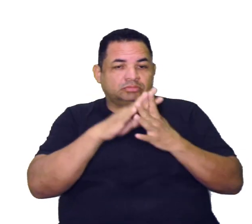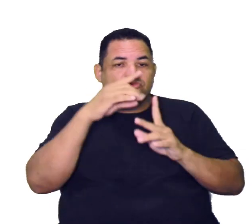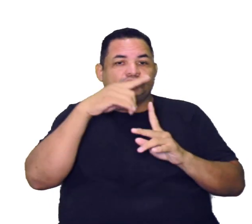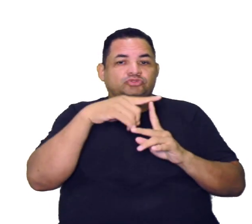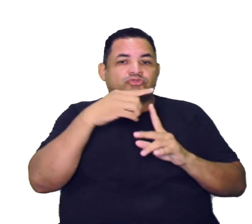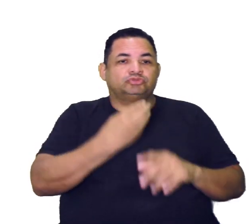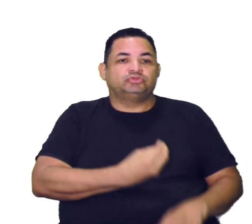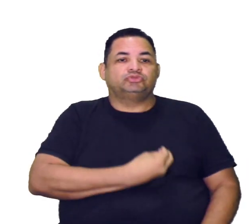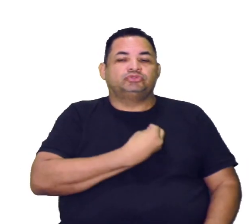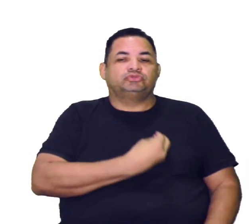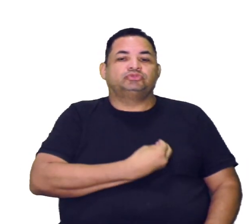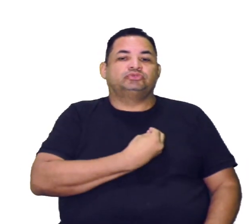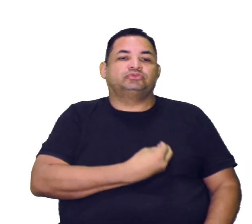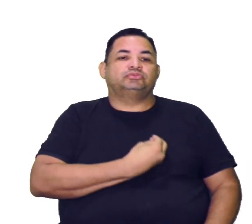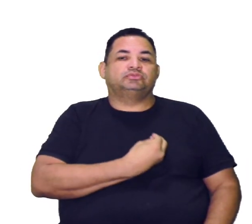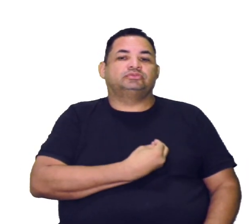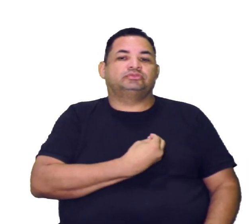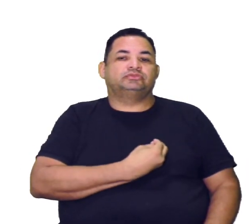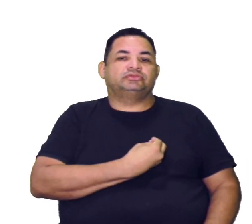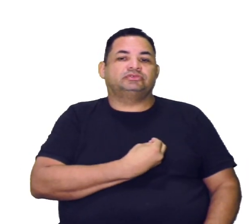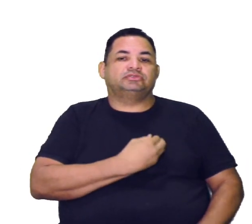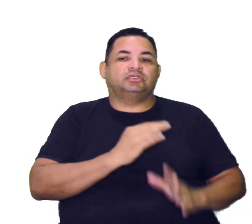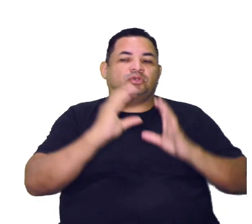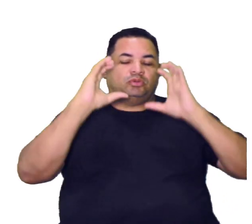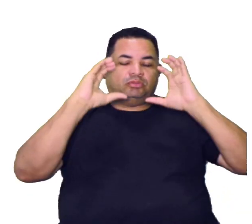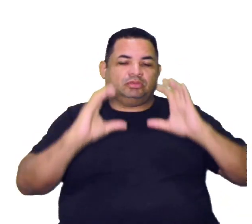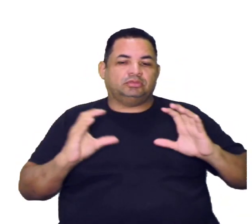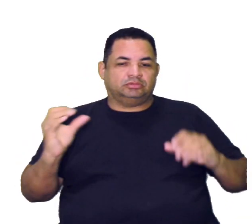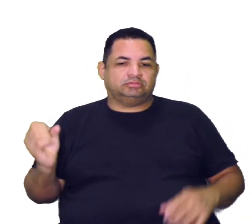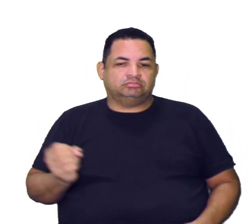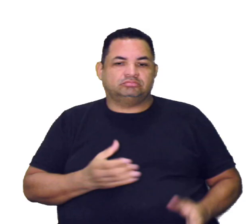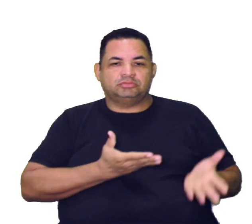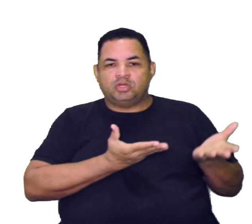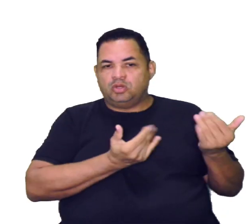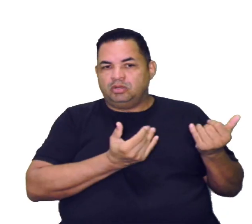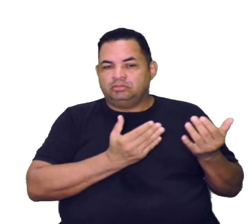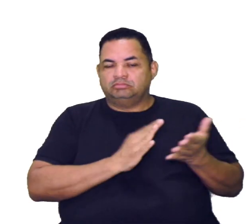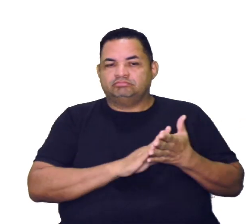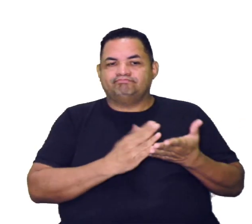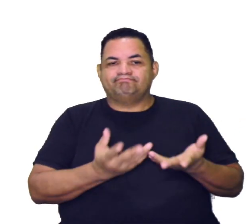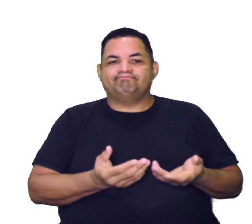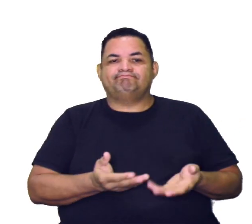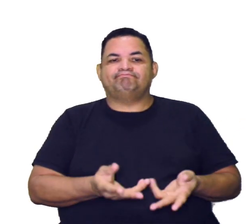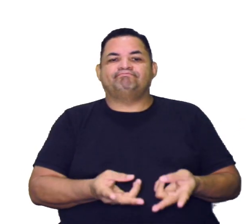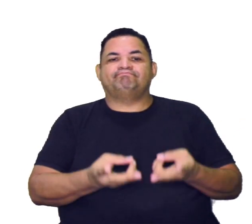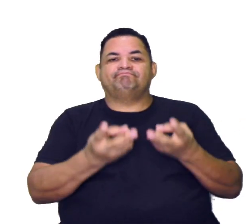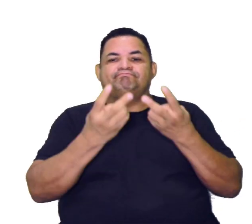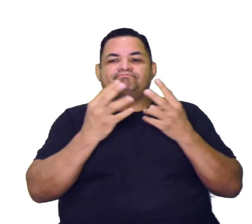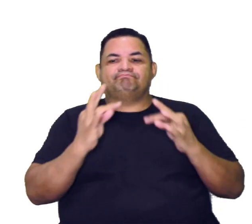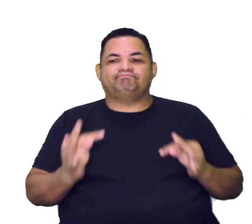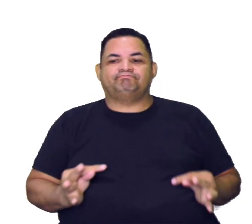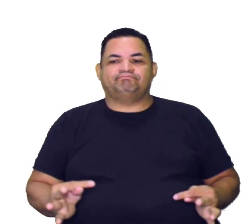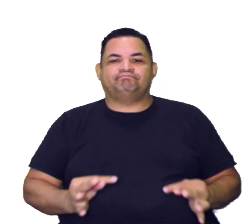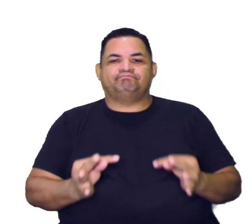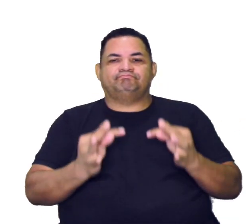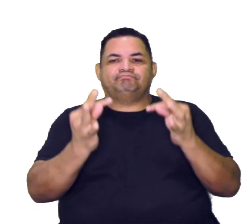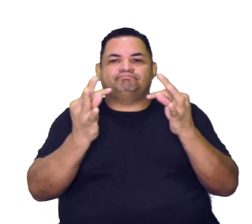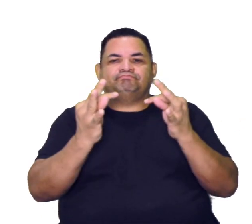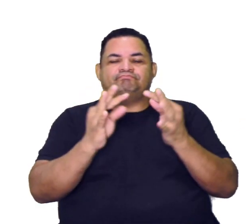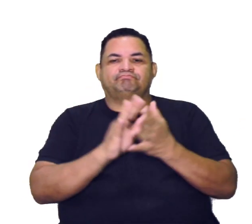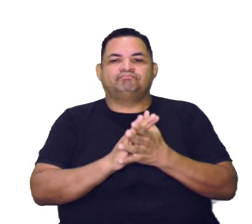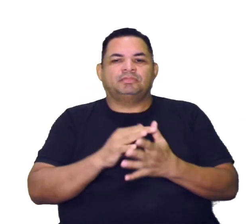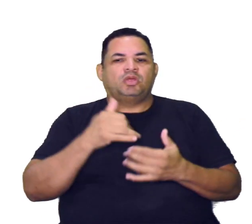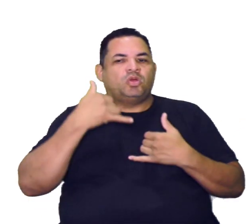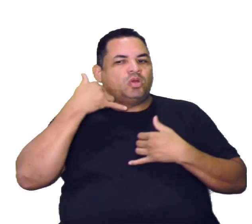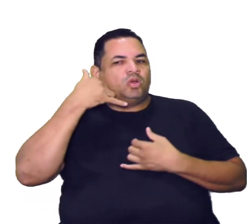vida e o comportamento juvenil. O que está ligado aí? A gente percebe que essa tecnologia, né, ligada aí com